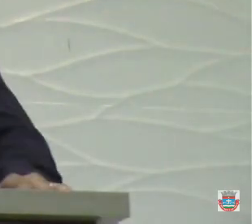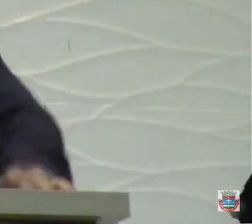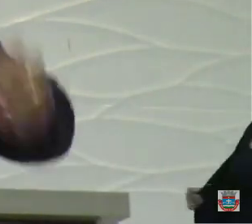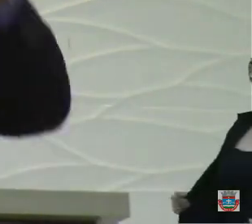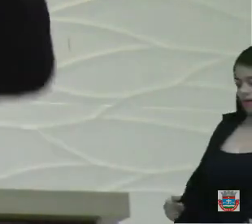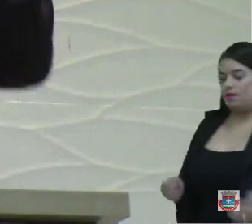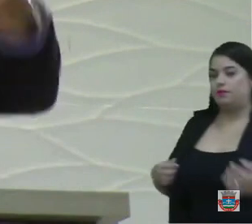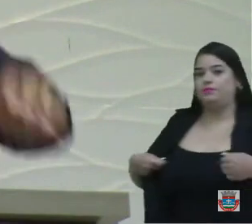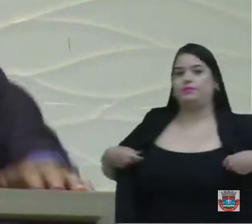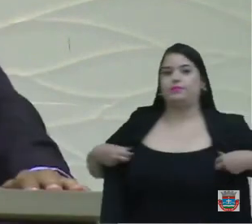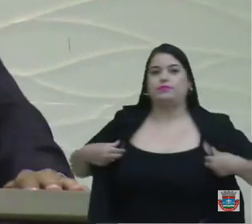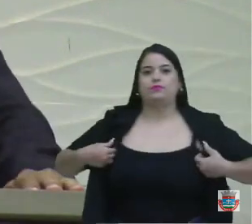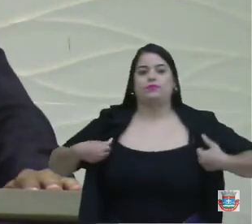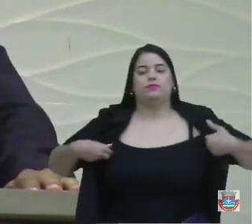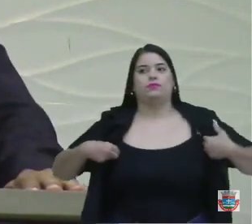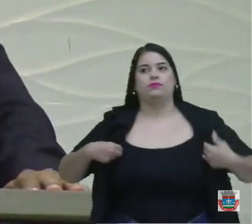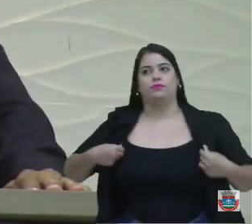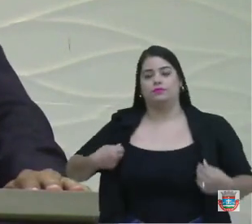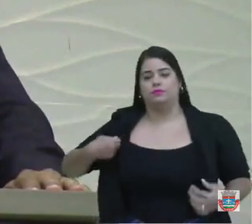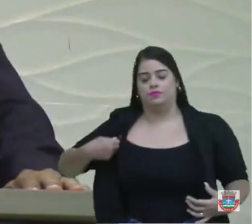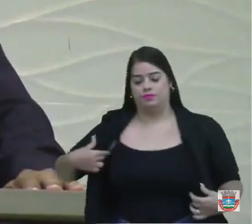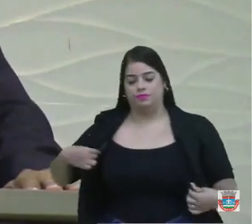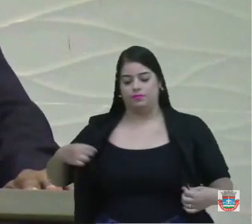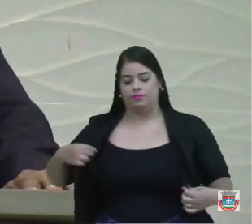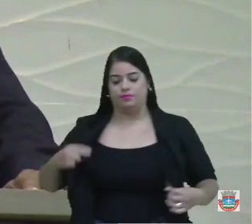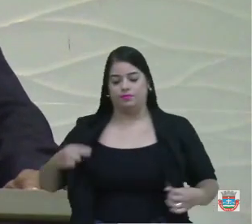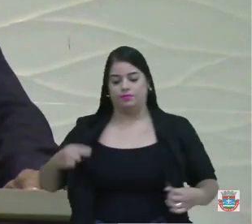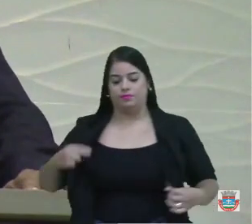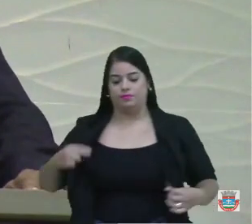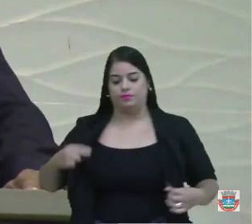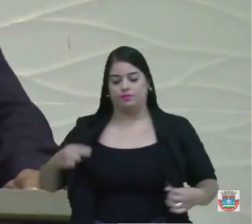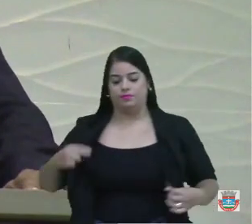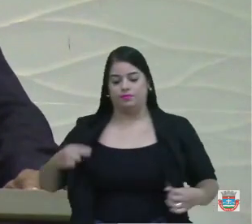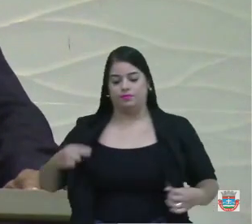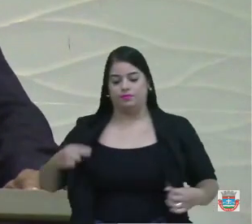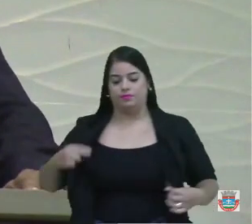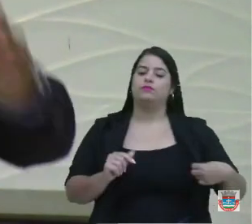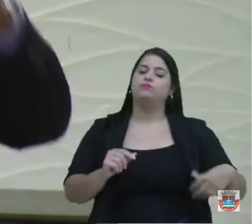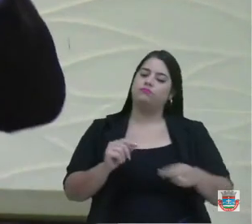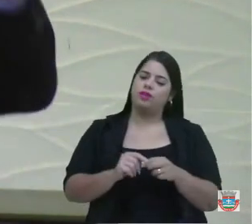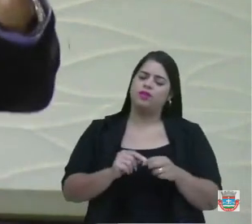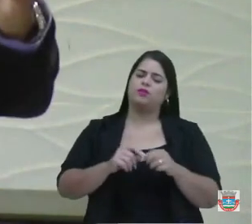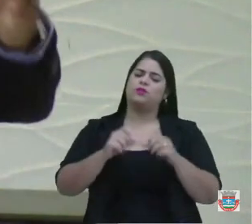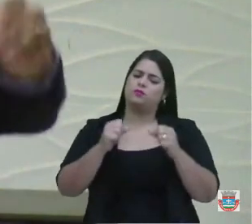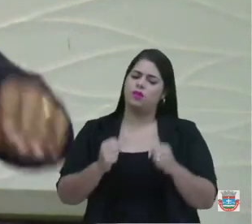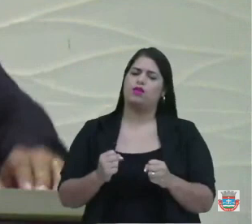Walsh, mais uma para operar. Então estou sempre trabalhando, fazendo o que posso.